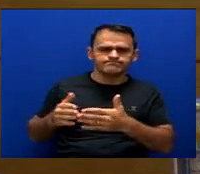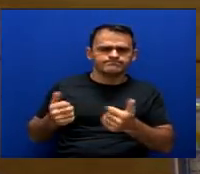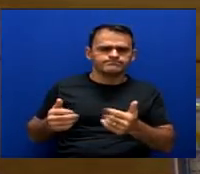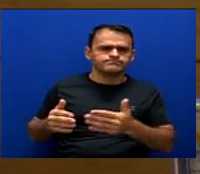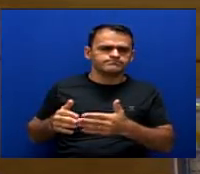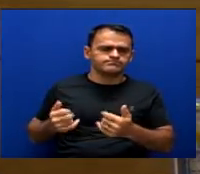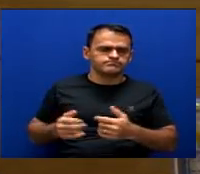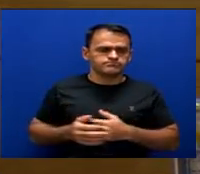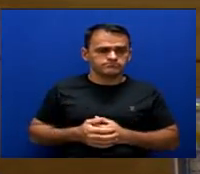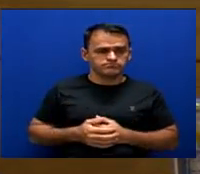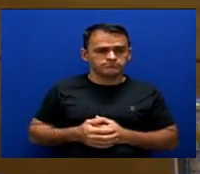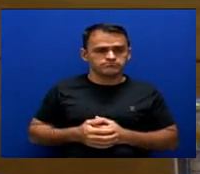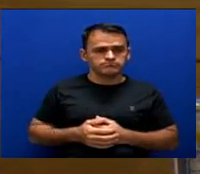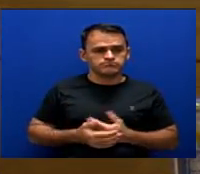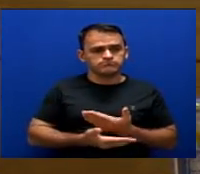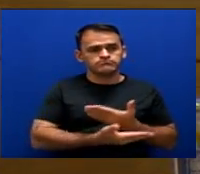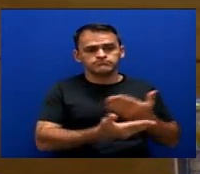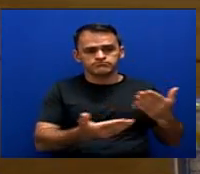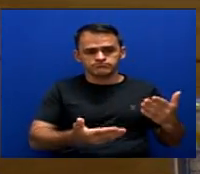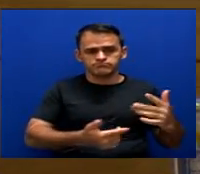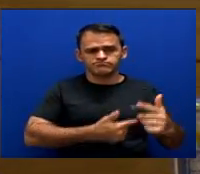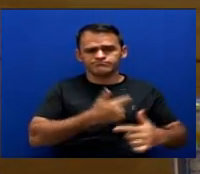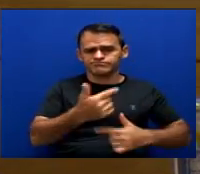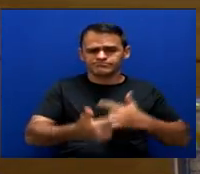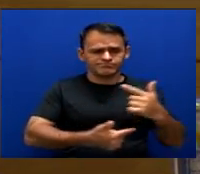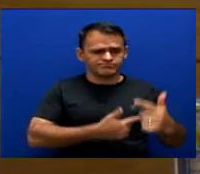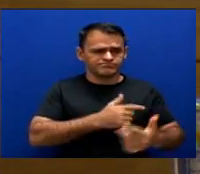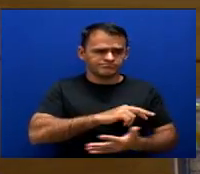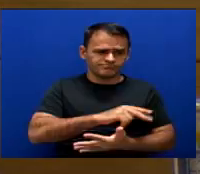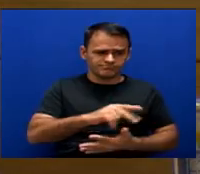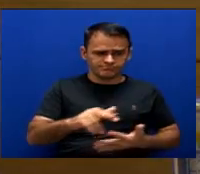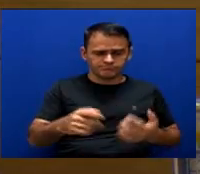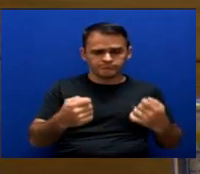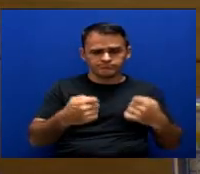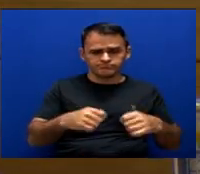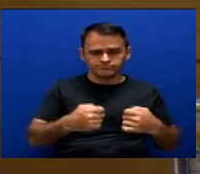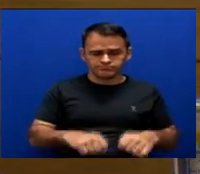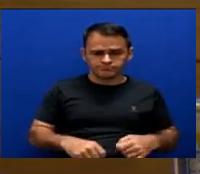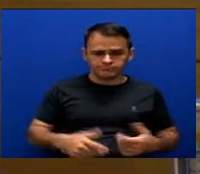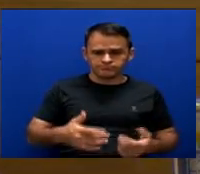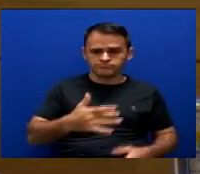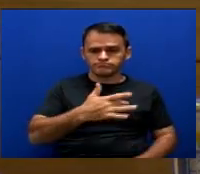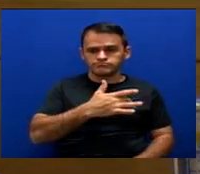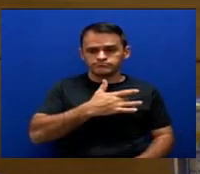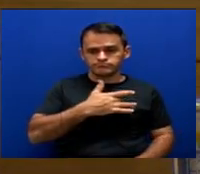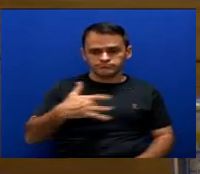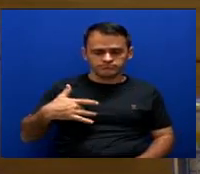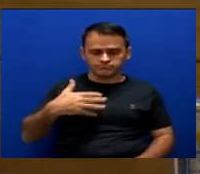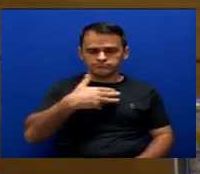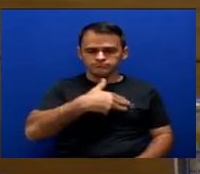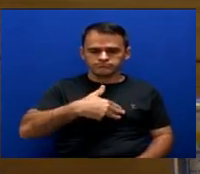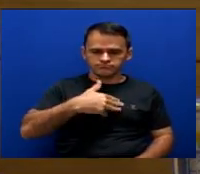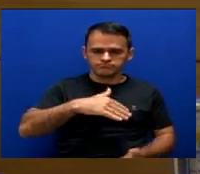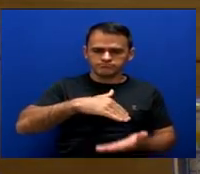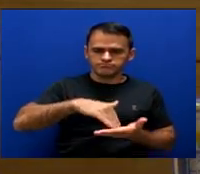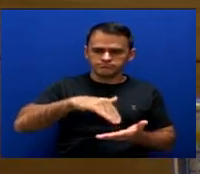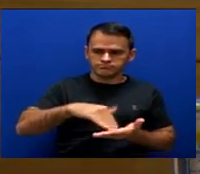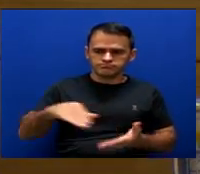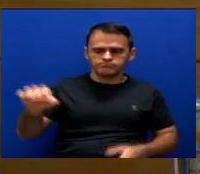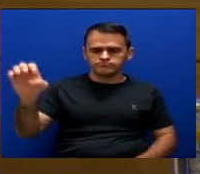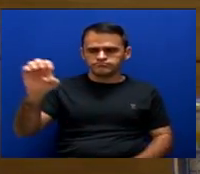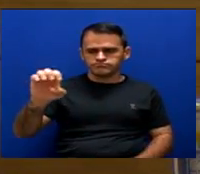toda esse serviço é tripartite tem que ser feito pelo ministério da saúde a secretaria de saúde estadual